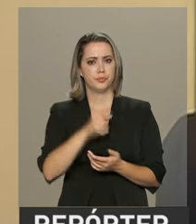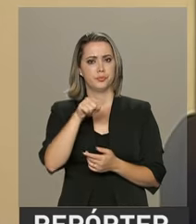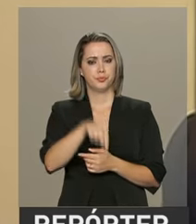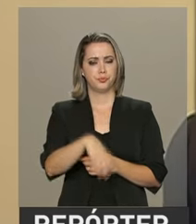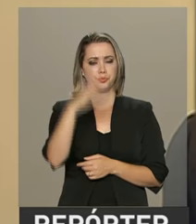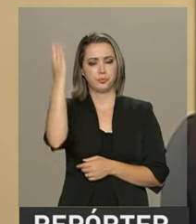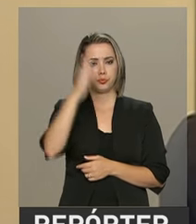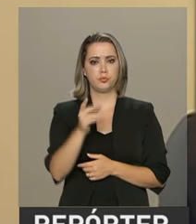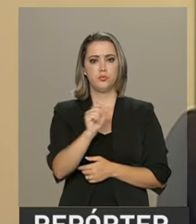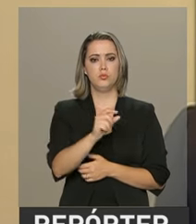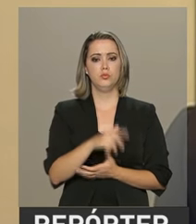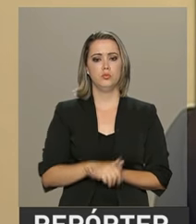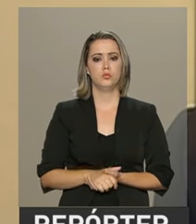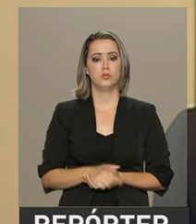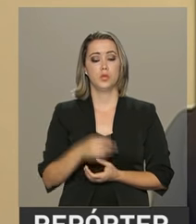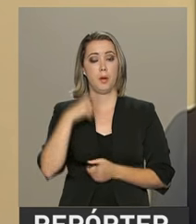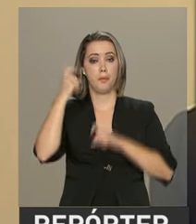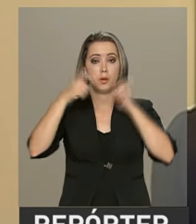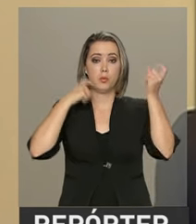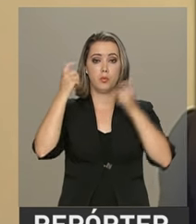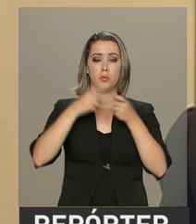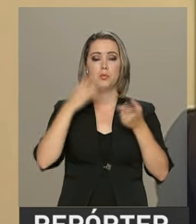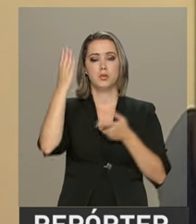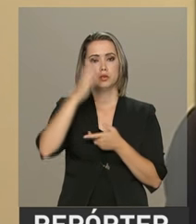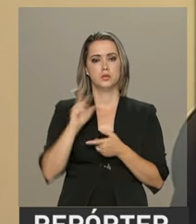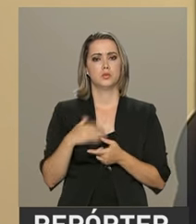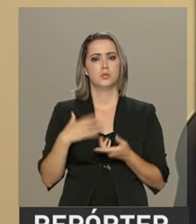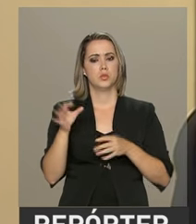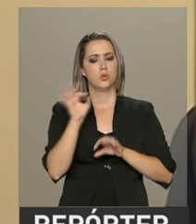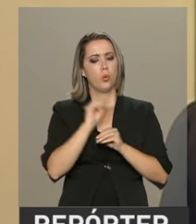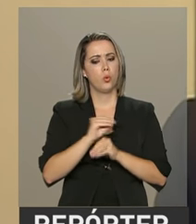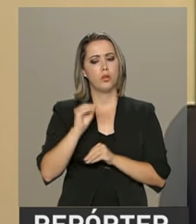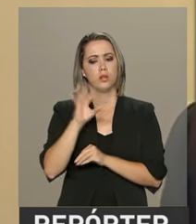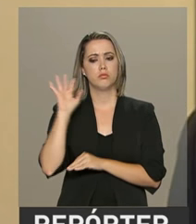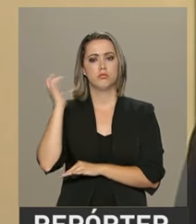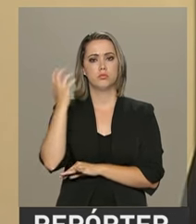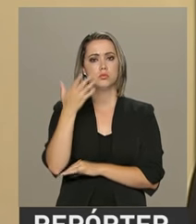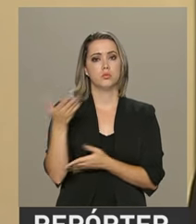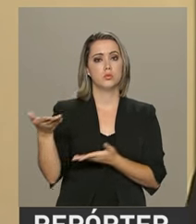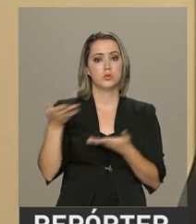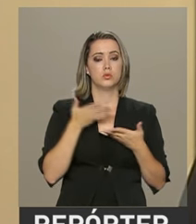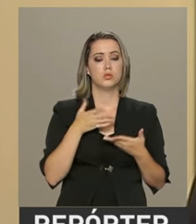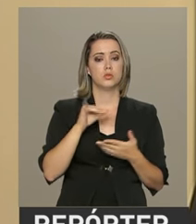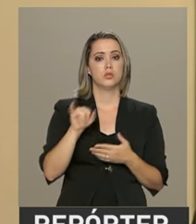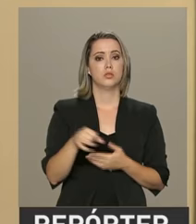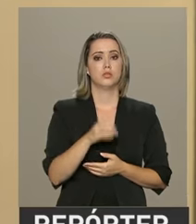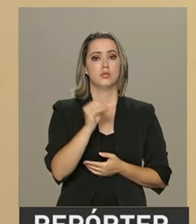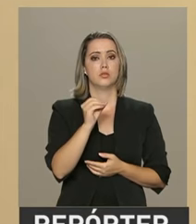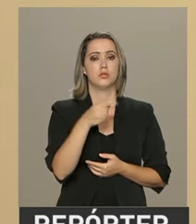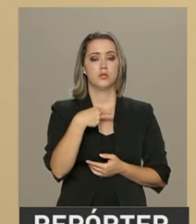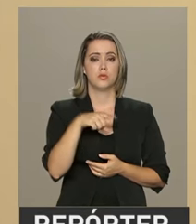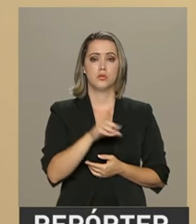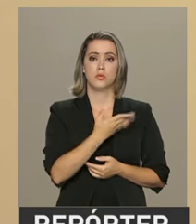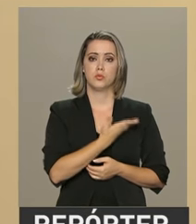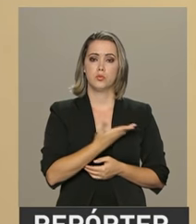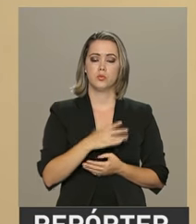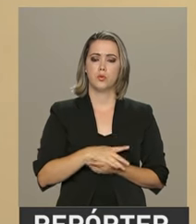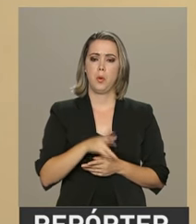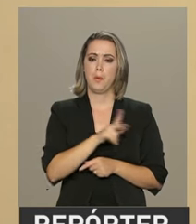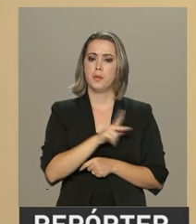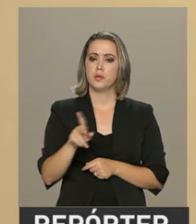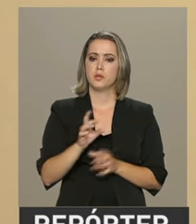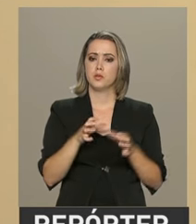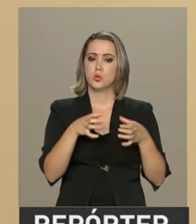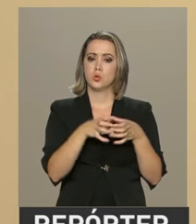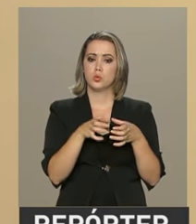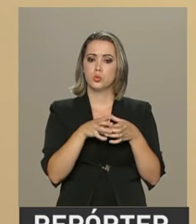a preocupação eo engajamento do brasil com a preservação do meio ambiente trouxeram josé luis mione ao fórum o presidente de uma